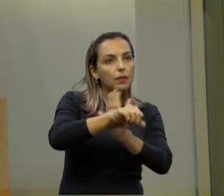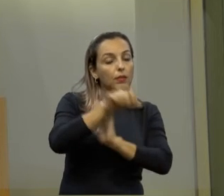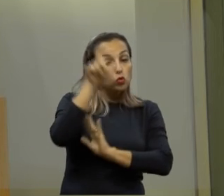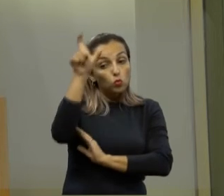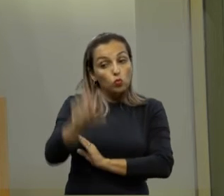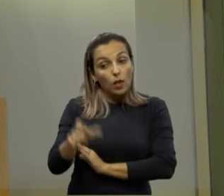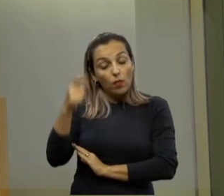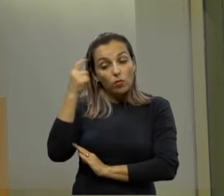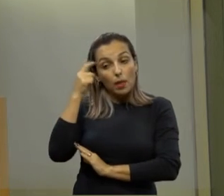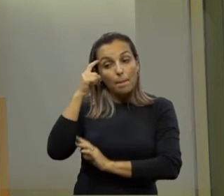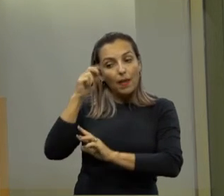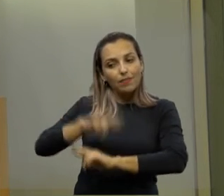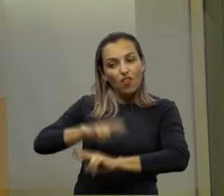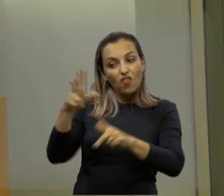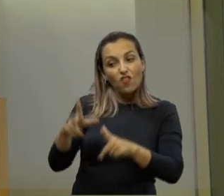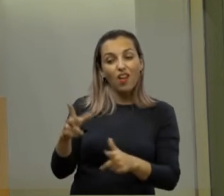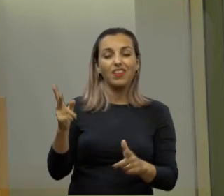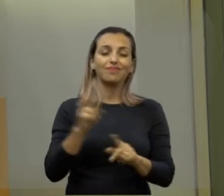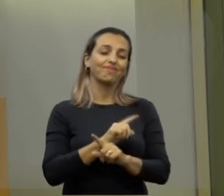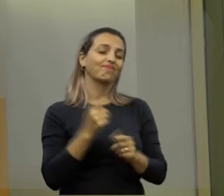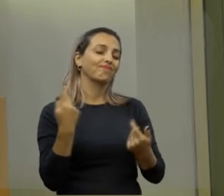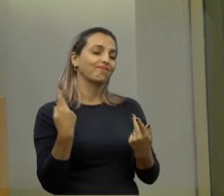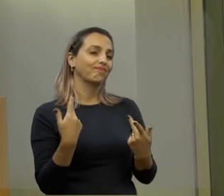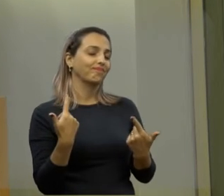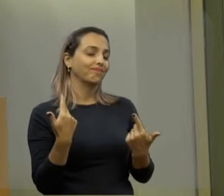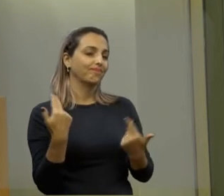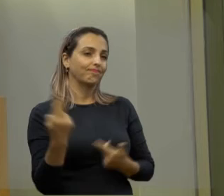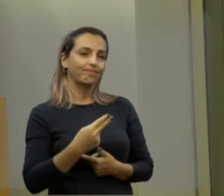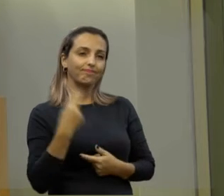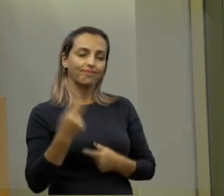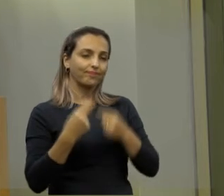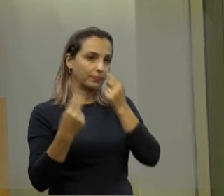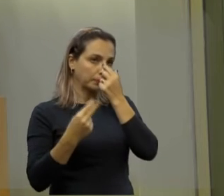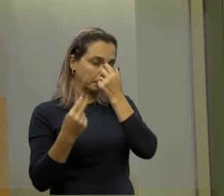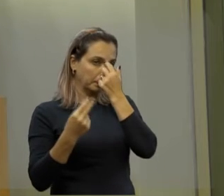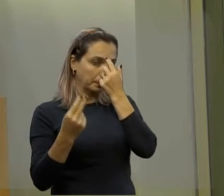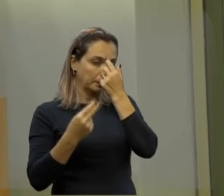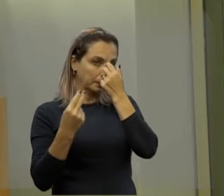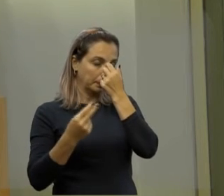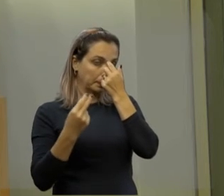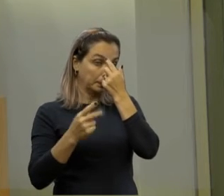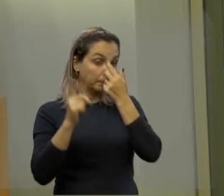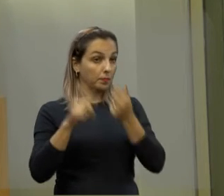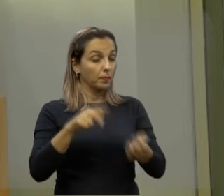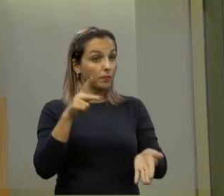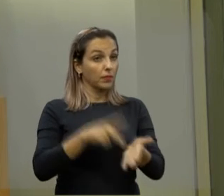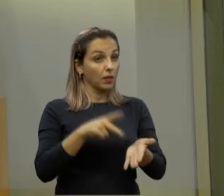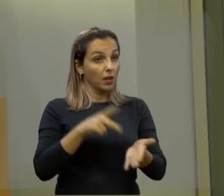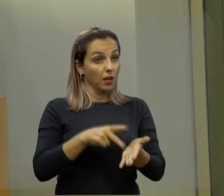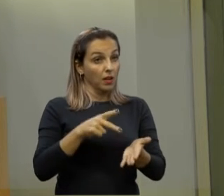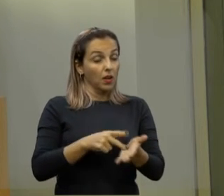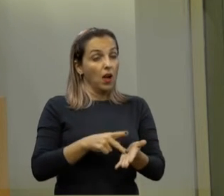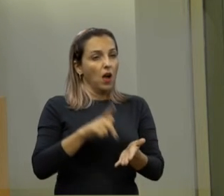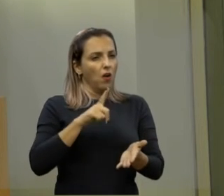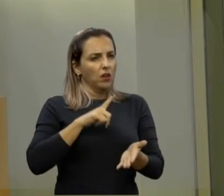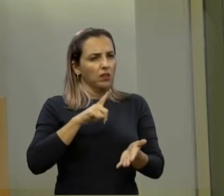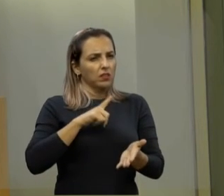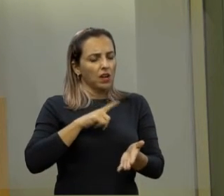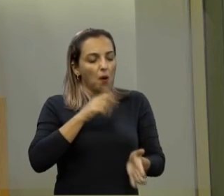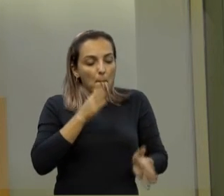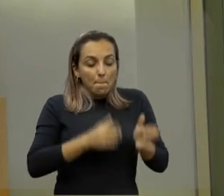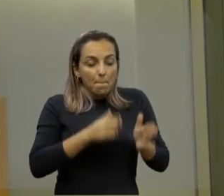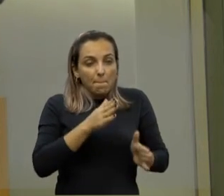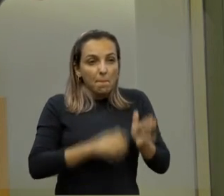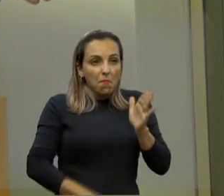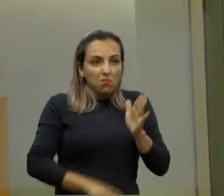contraditório Não há necessidade disso e de fato realmente houve uma intransigência no primeiro